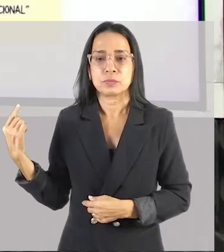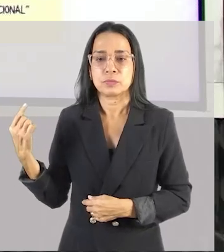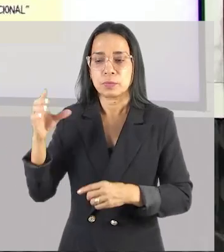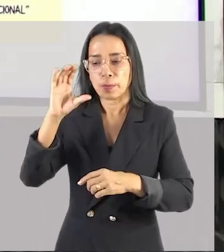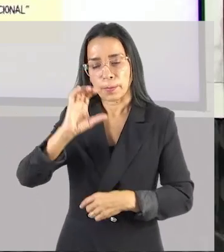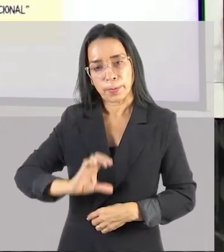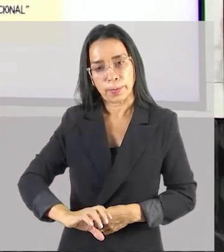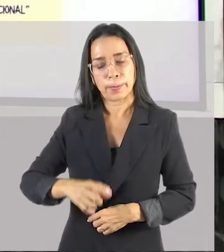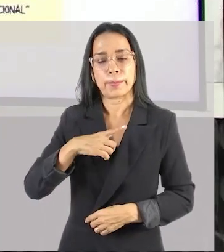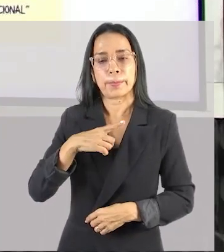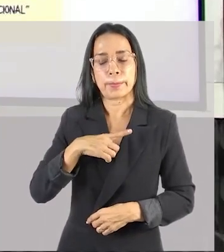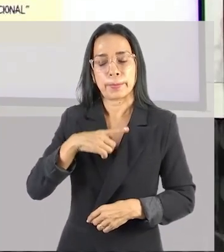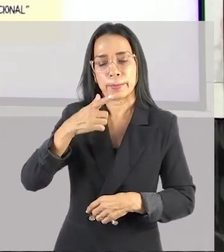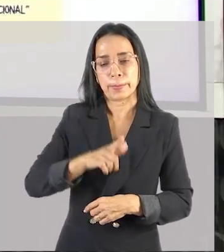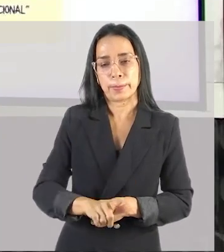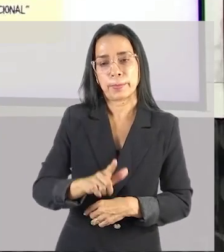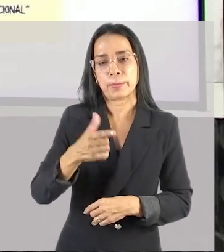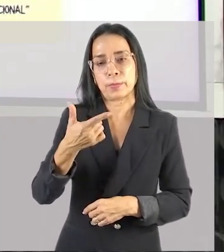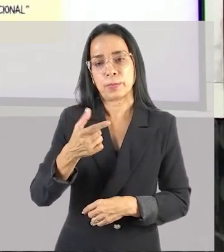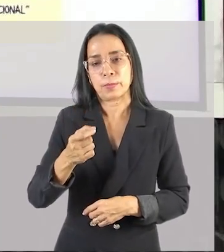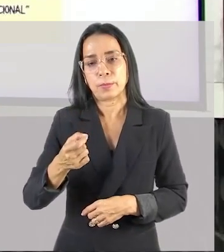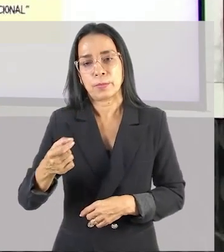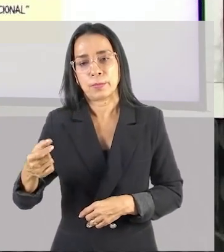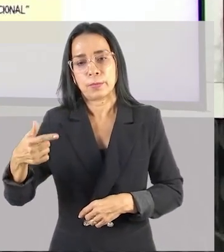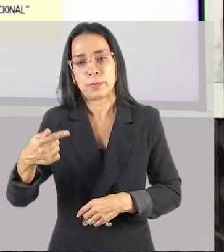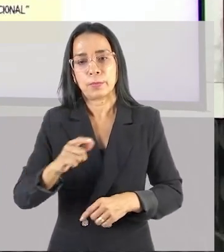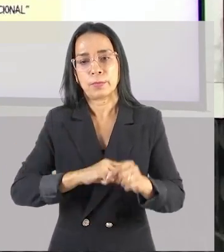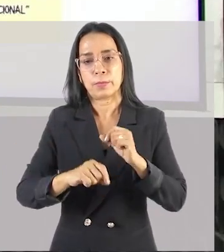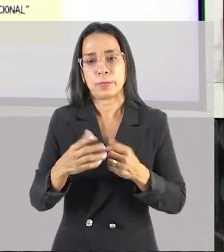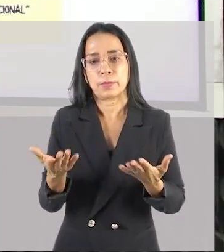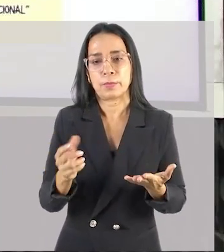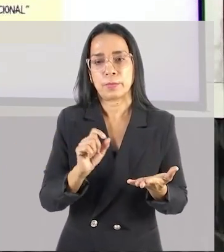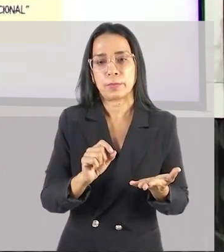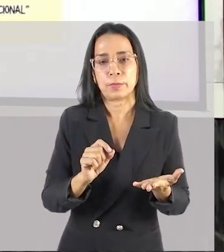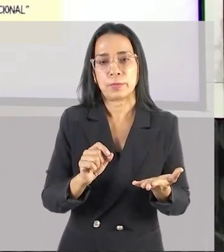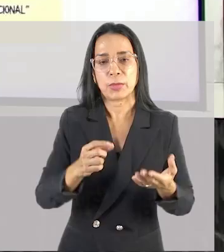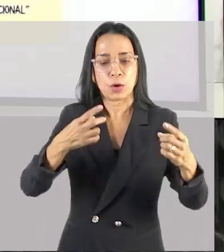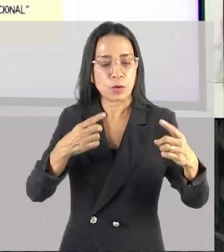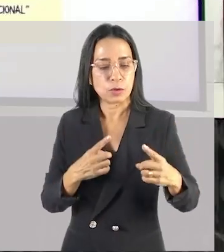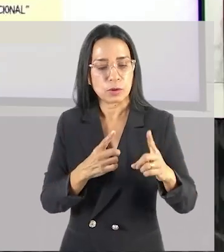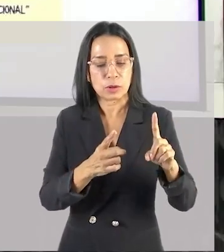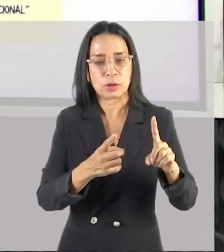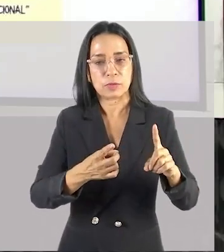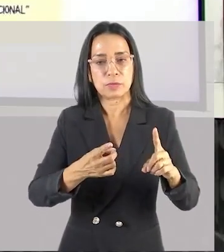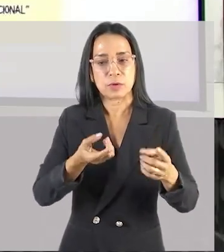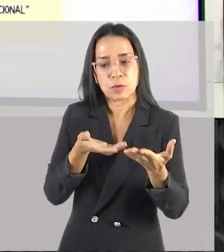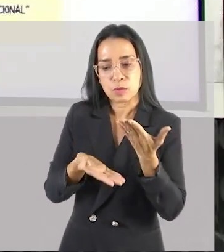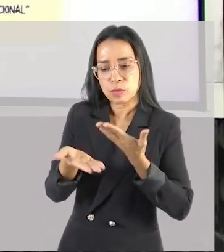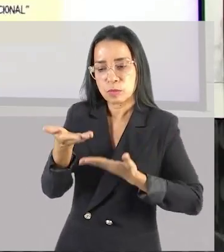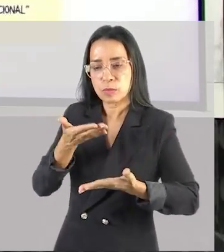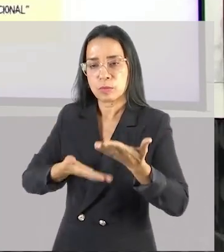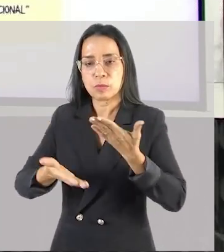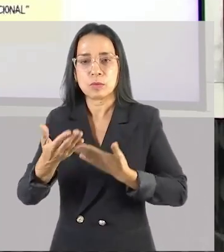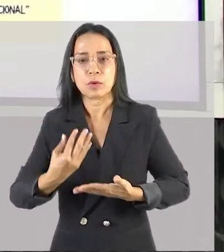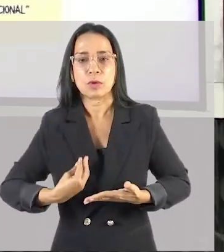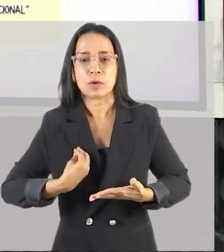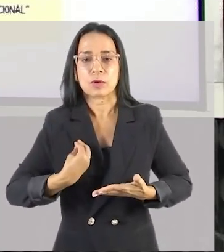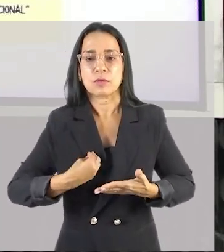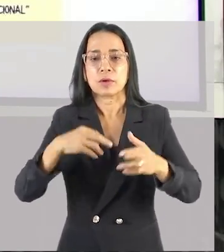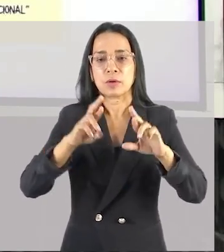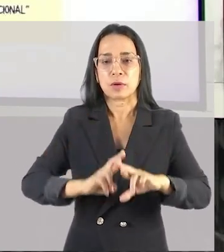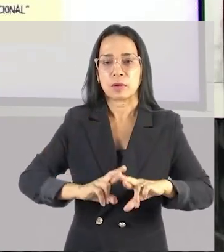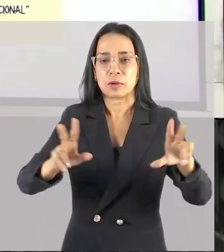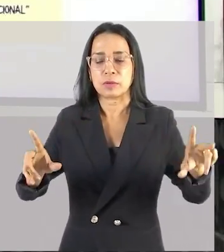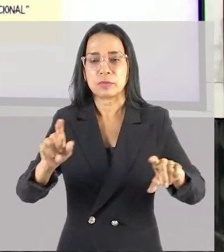mais uma vez, em 2007, que é o desafio de se conviver com a diferença. E aí os textos motivadores levavam